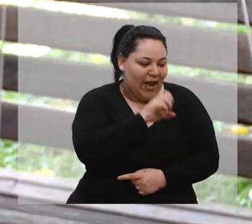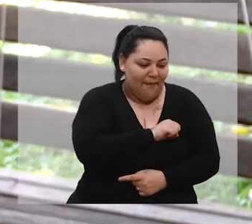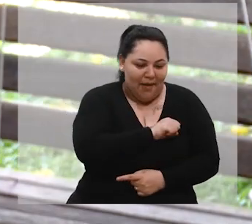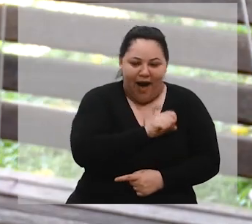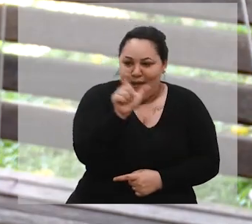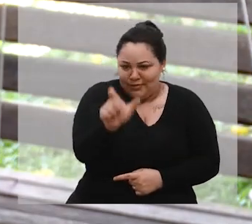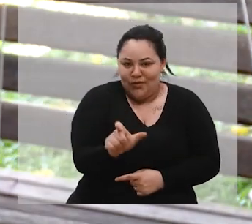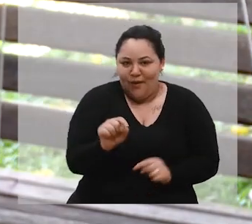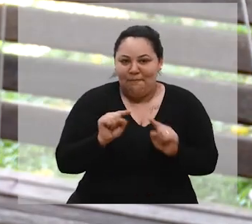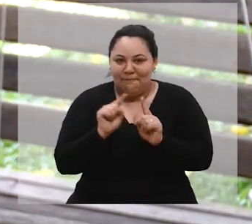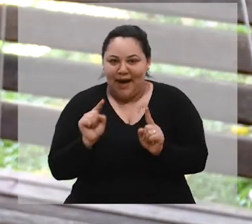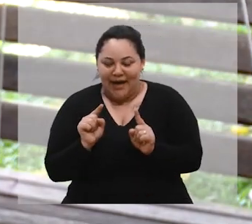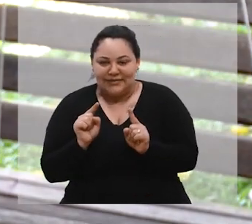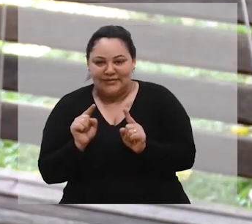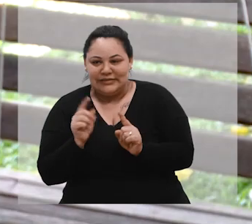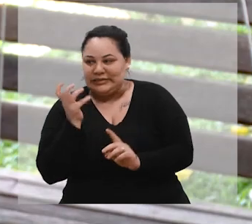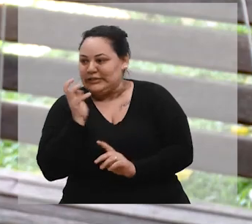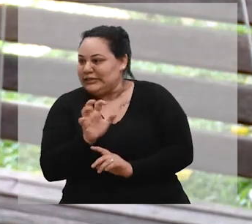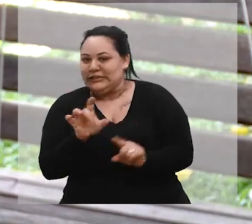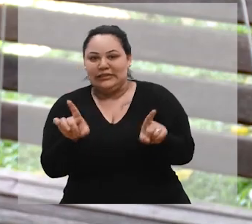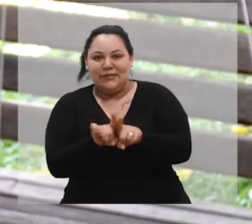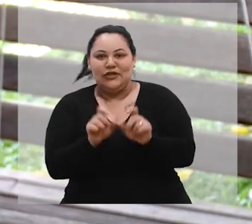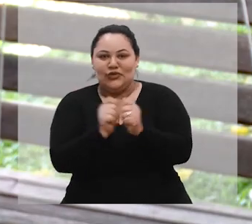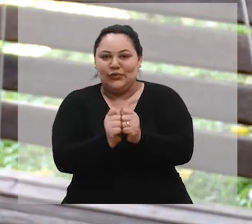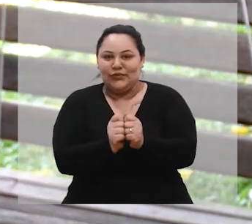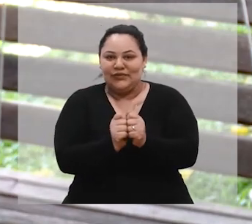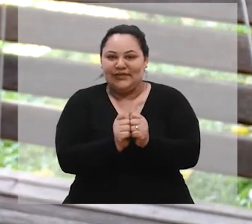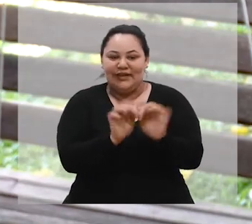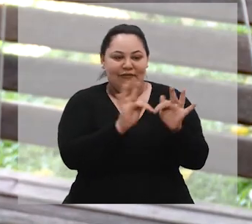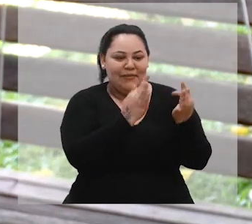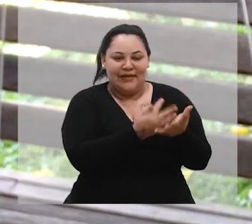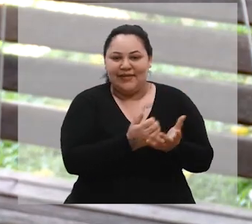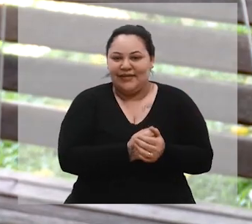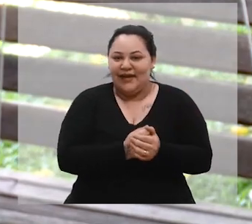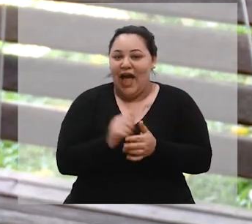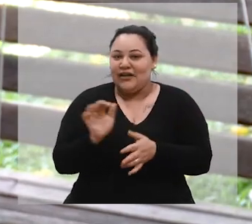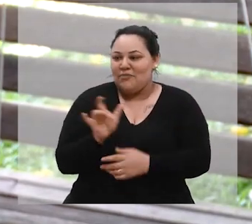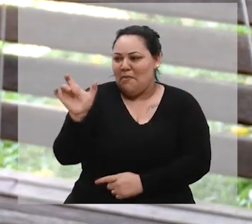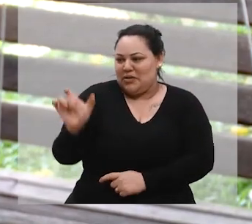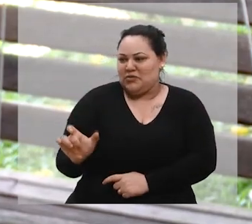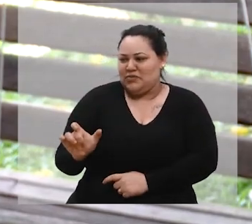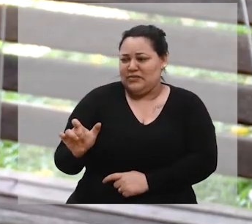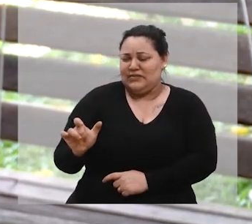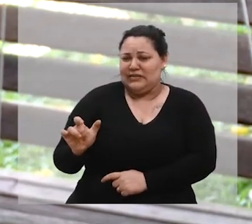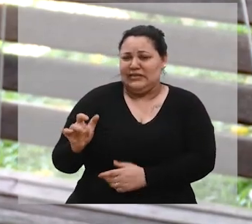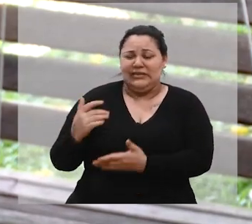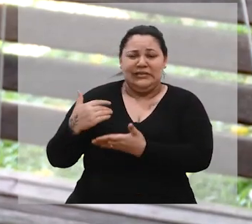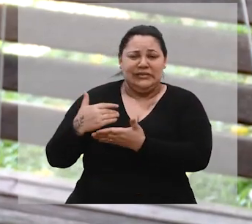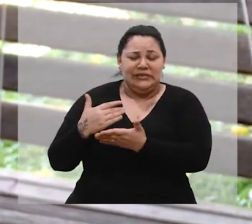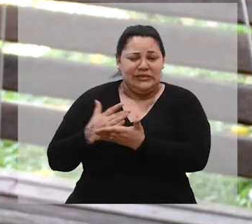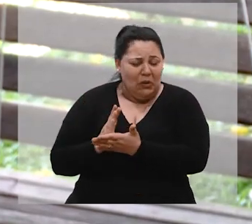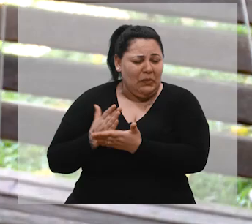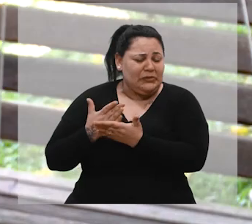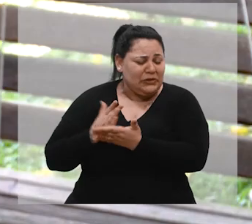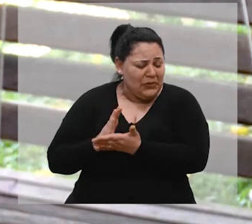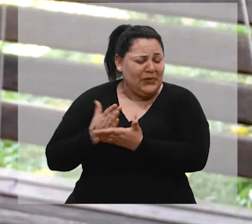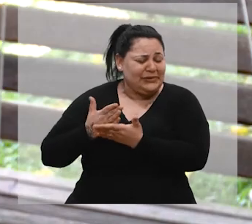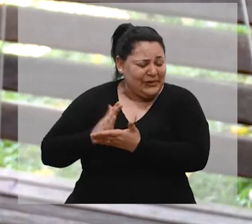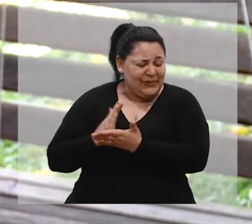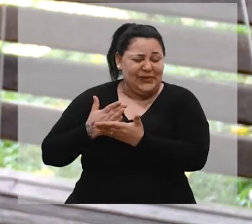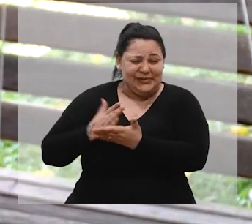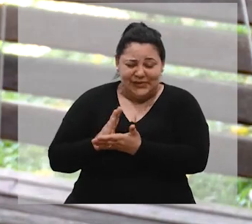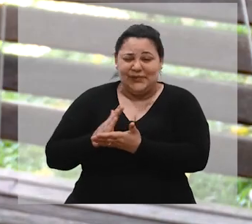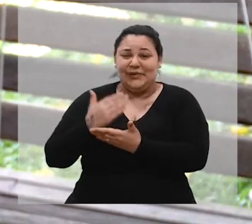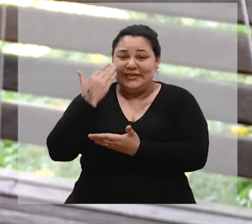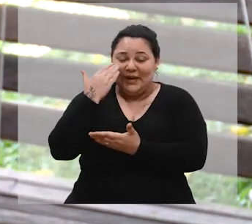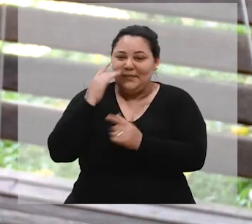às vezes, a pessoa, né? A gente vê muito isso em relacionamento familiar. Às vezes o outro irrita a gente de uma forma que nem tem, assim, que é muito